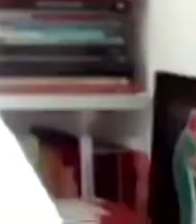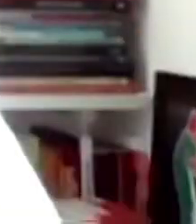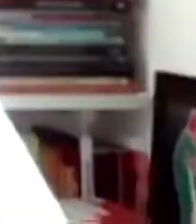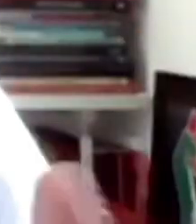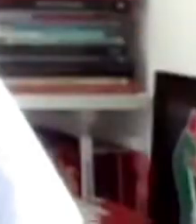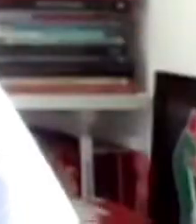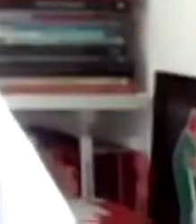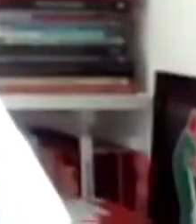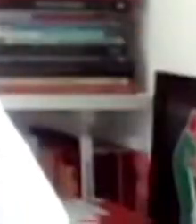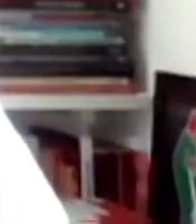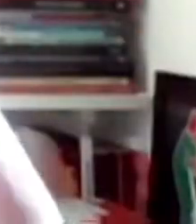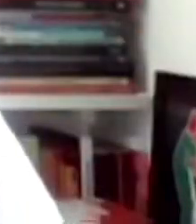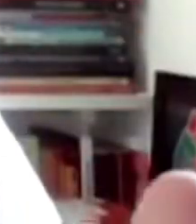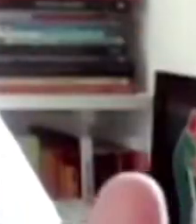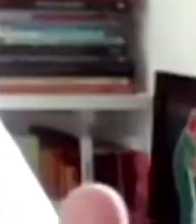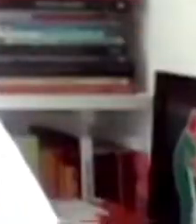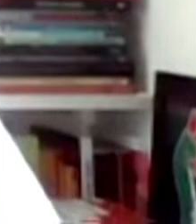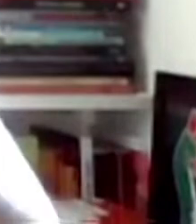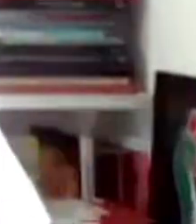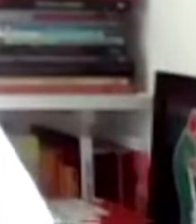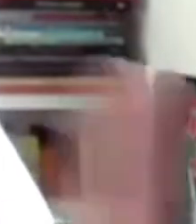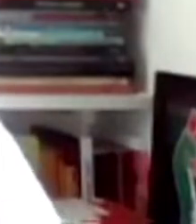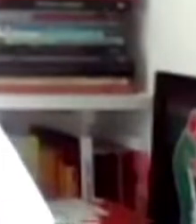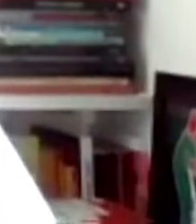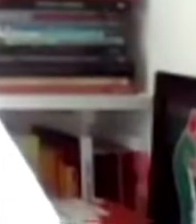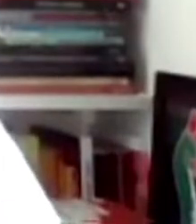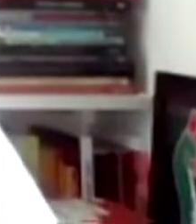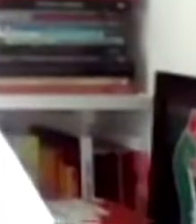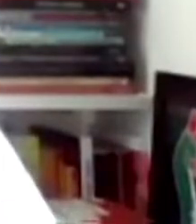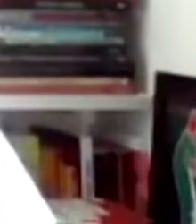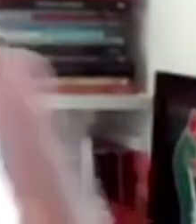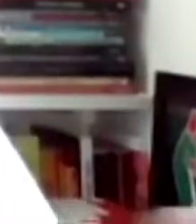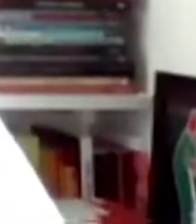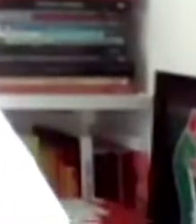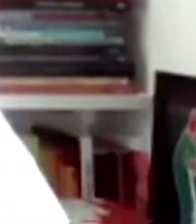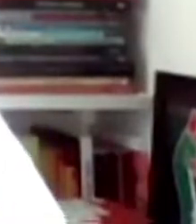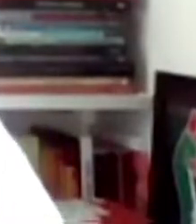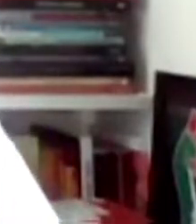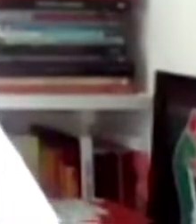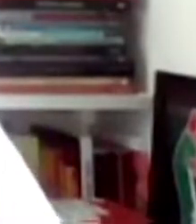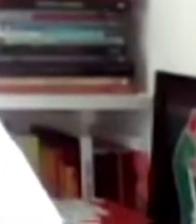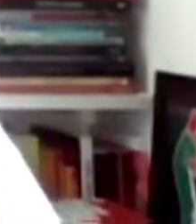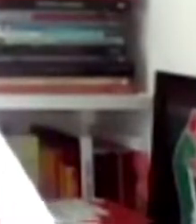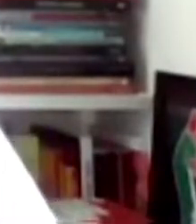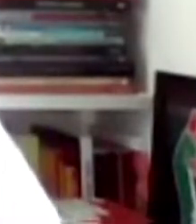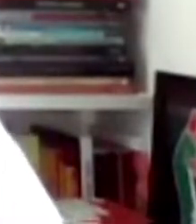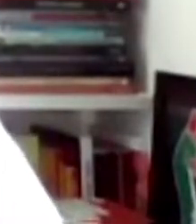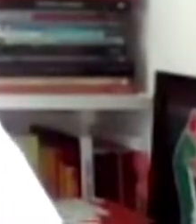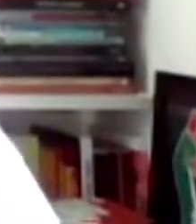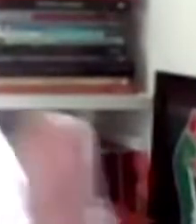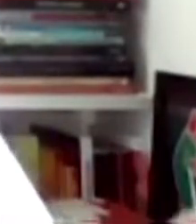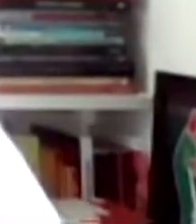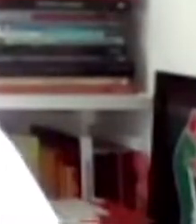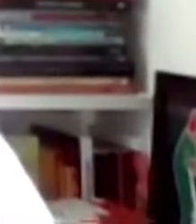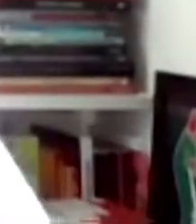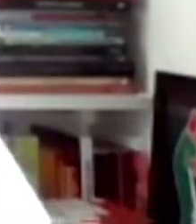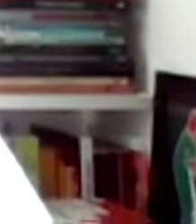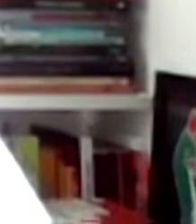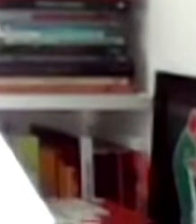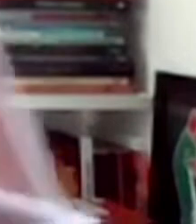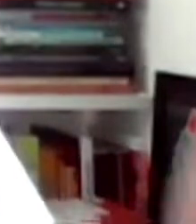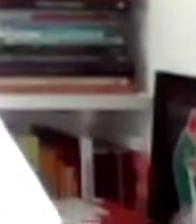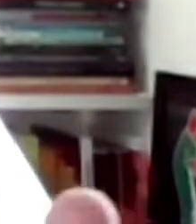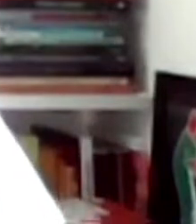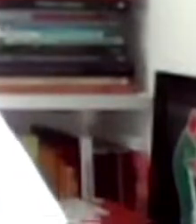empregador, cumpra essa legislação e faça a devida adequação através de uma mudança num projeto de lei no Estatuto